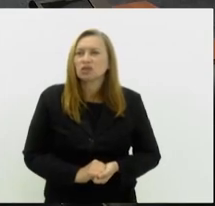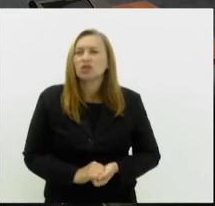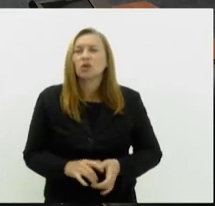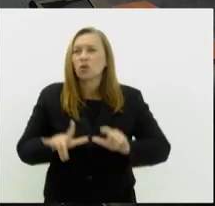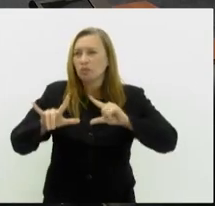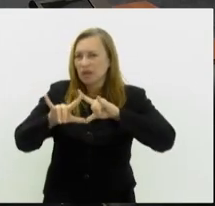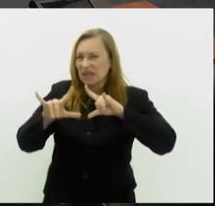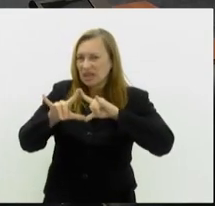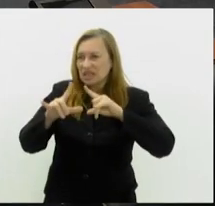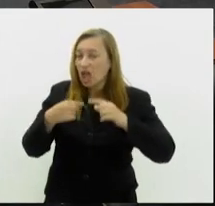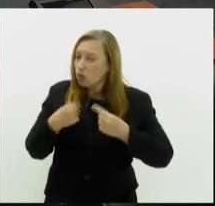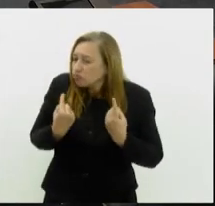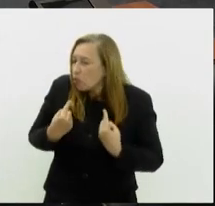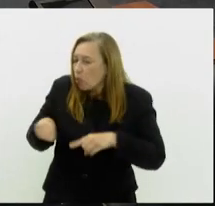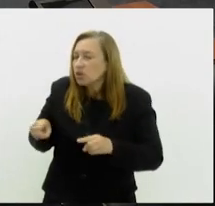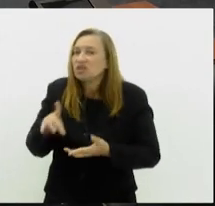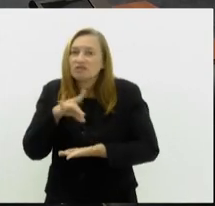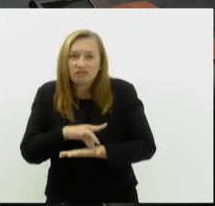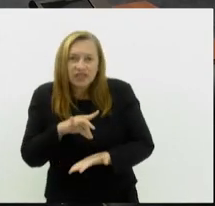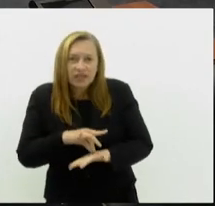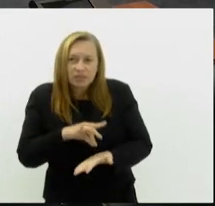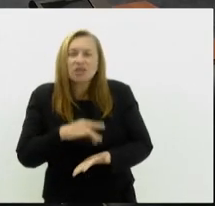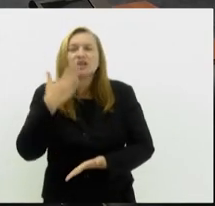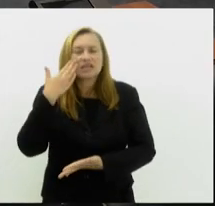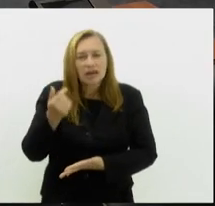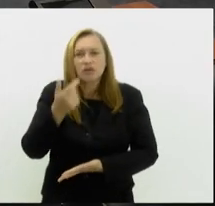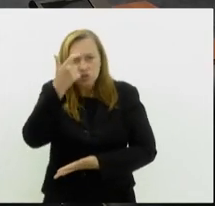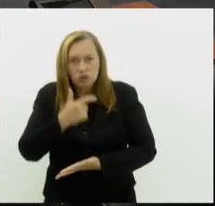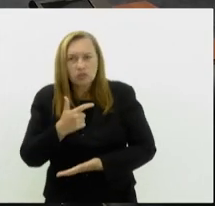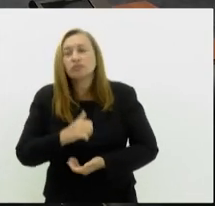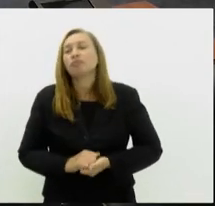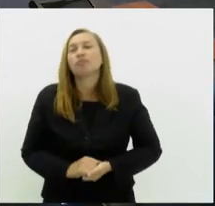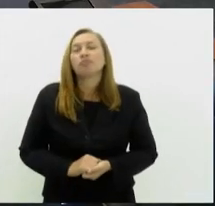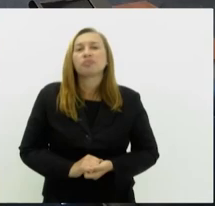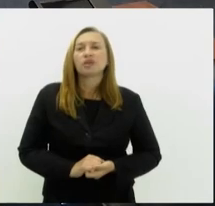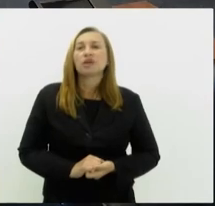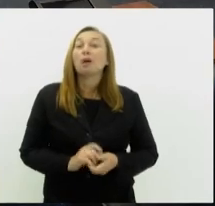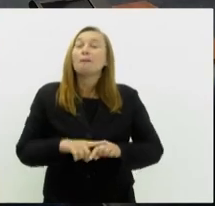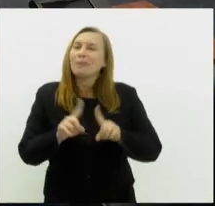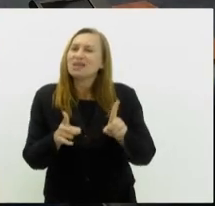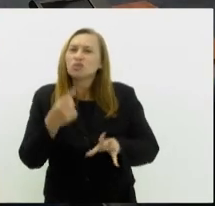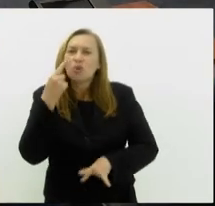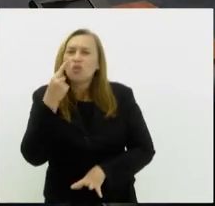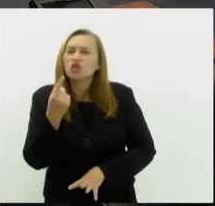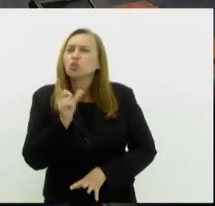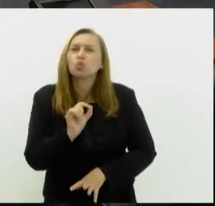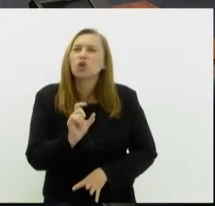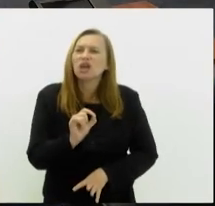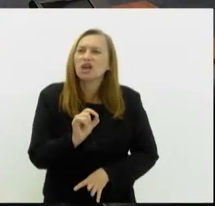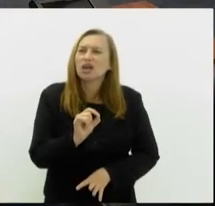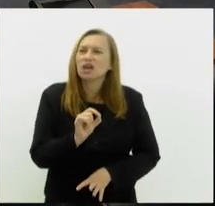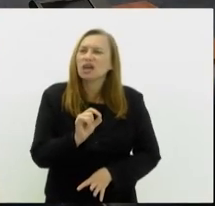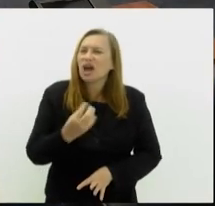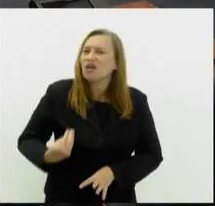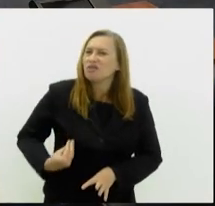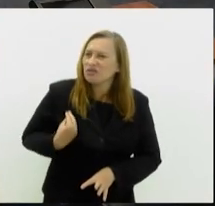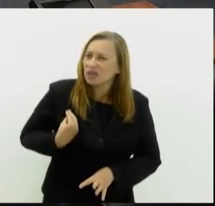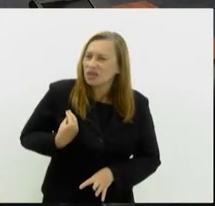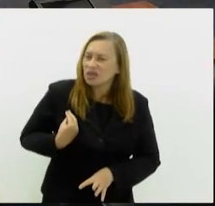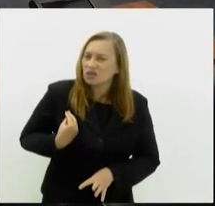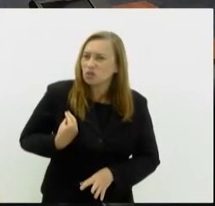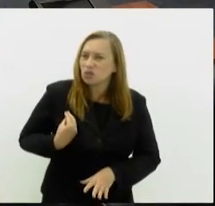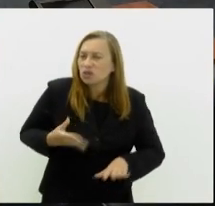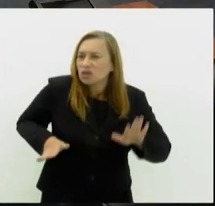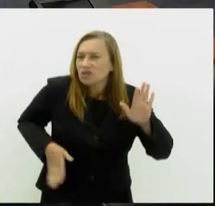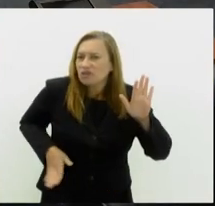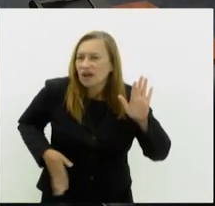Havendo o número legal e sobre a proteção de Deus, iniciamos o nosso trabalho. Está aberta a sessão. A